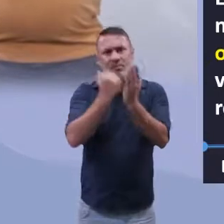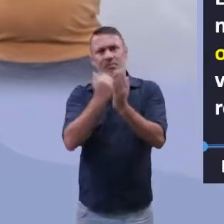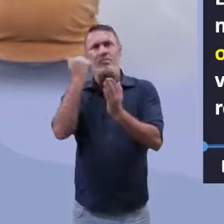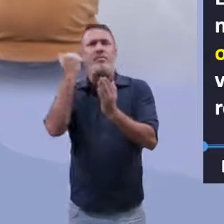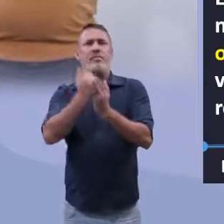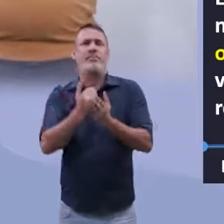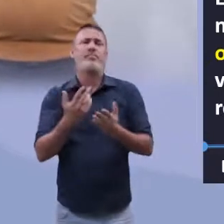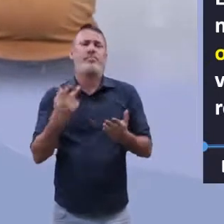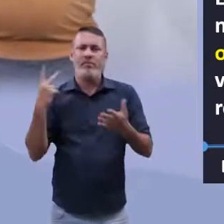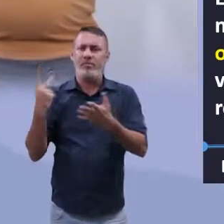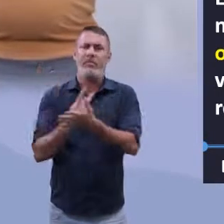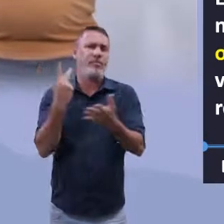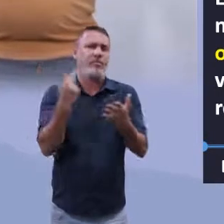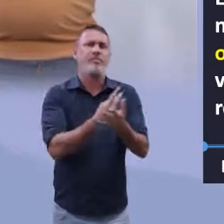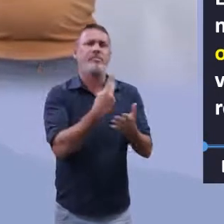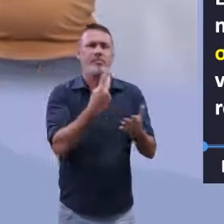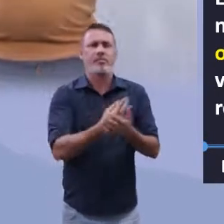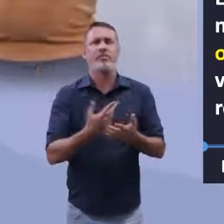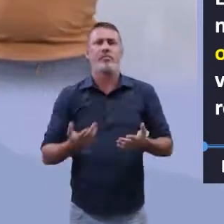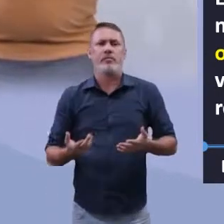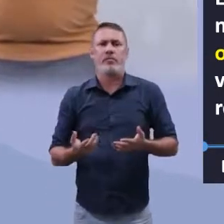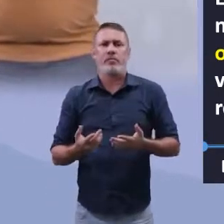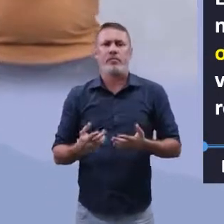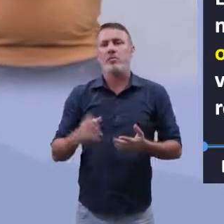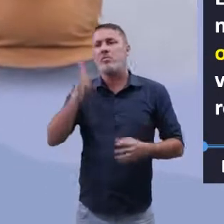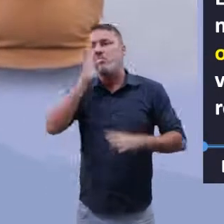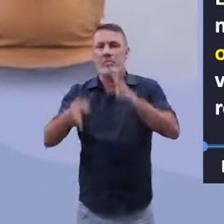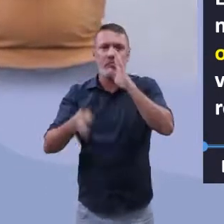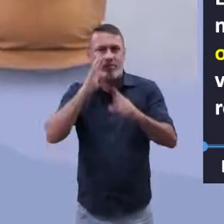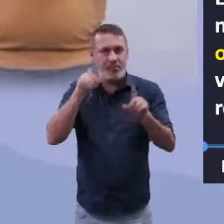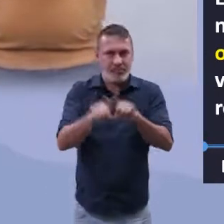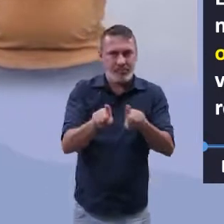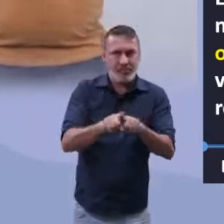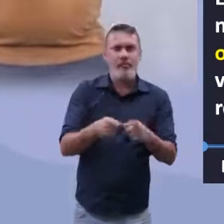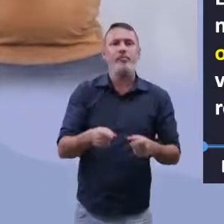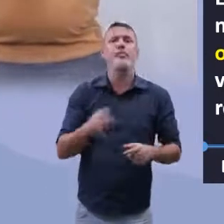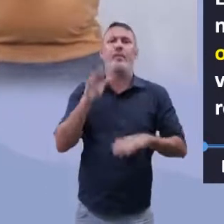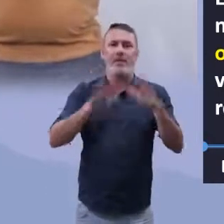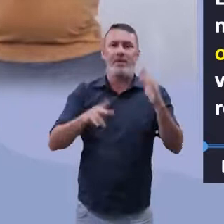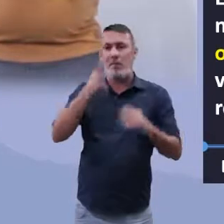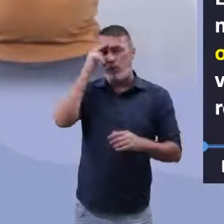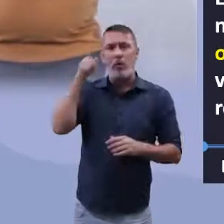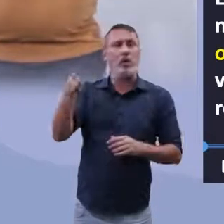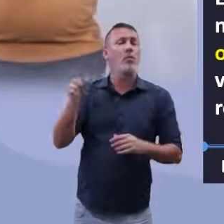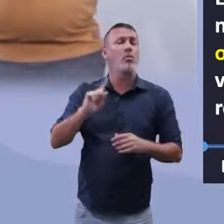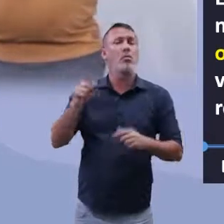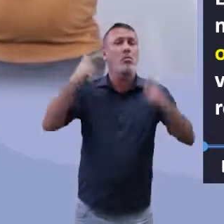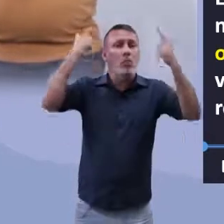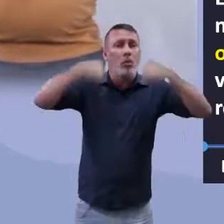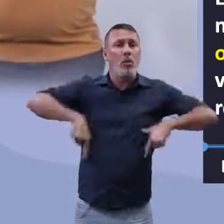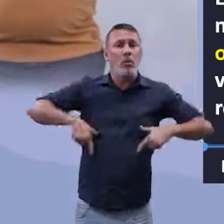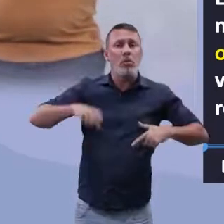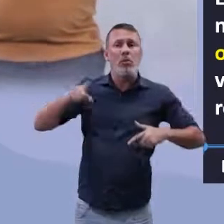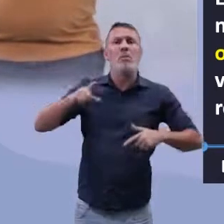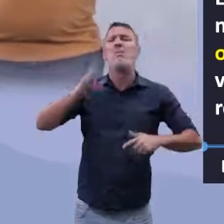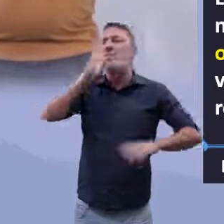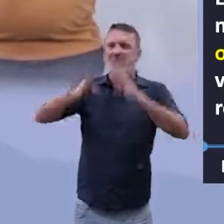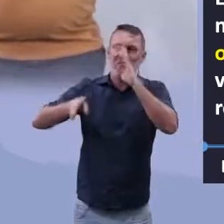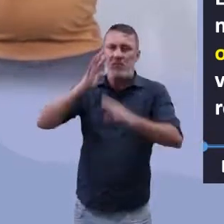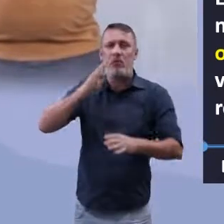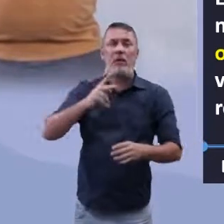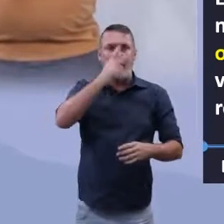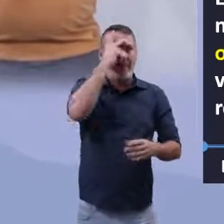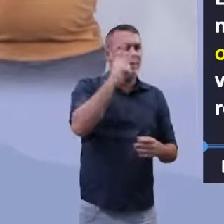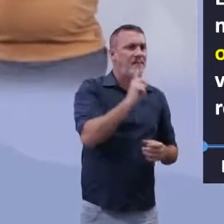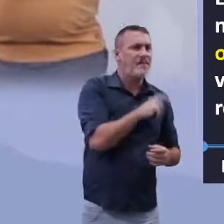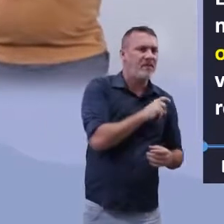né, apontando um crime que a pessoa não cometeu. Essa pessoa pode sofrer violência